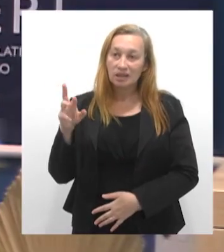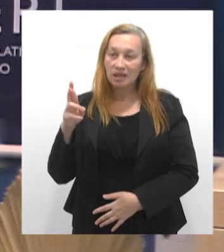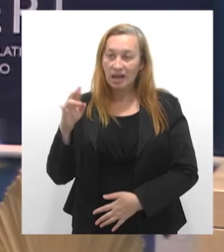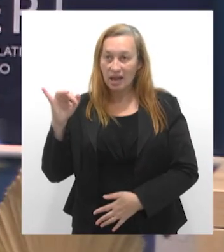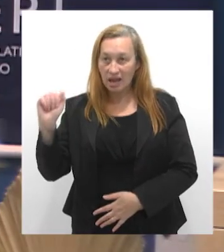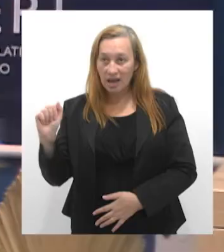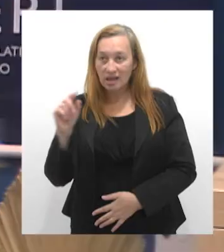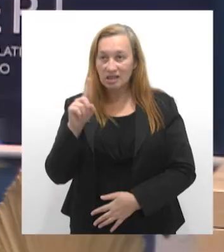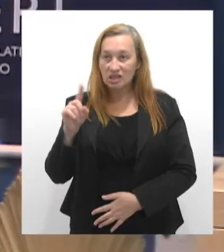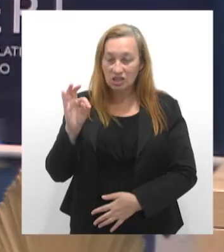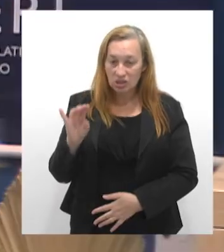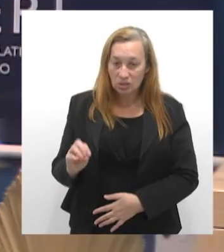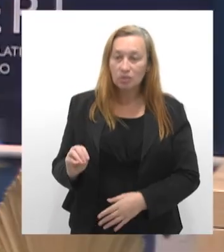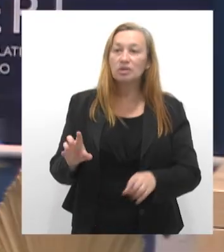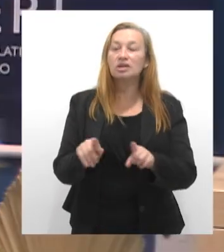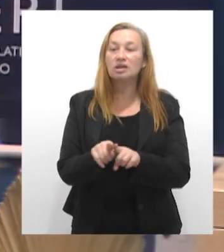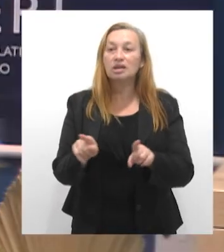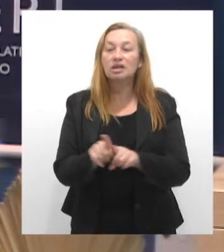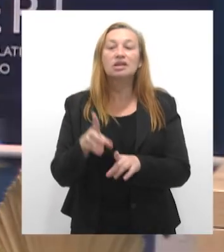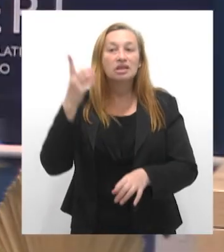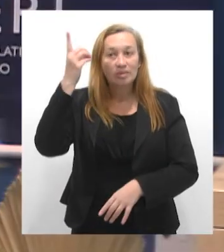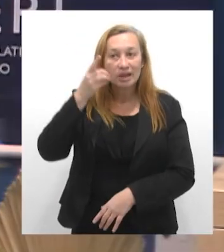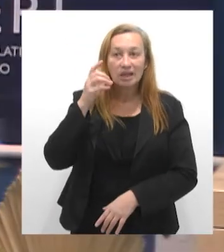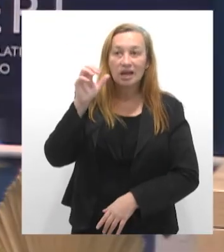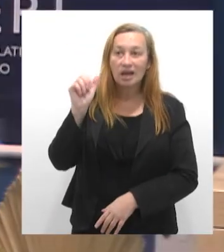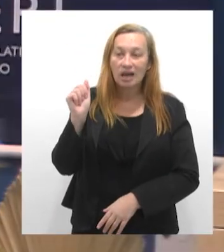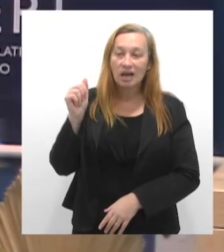deputado André Ciliano, da deputada